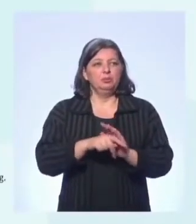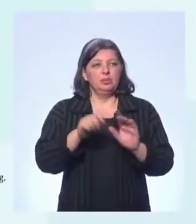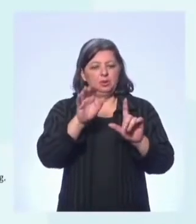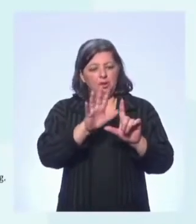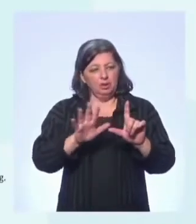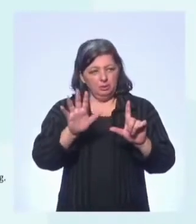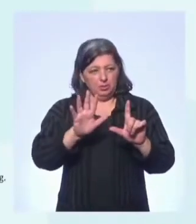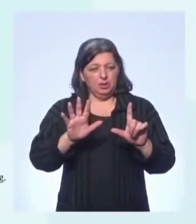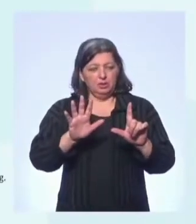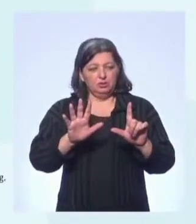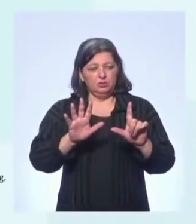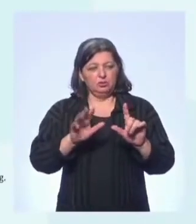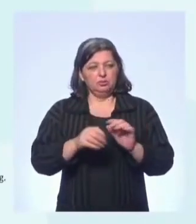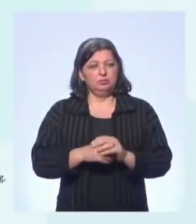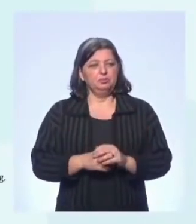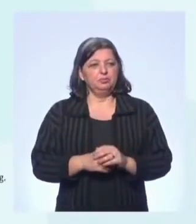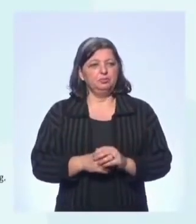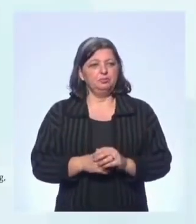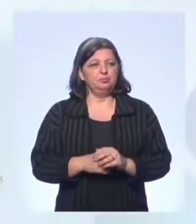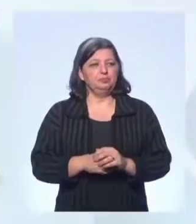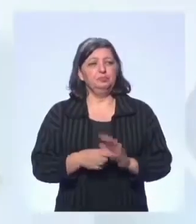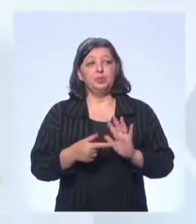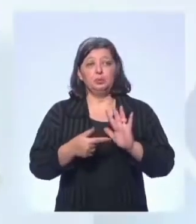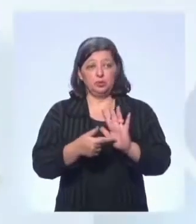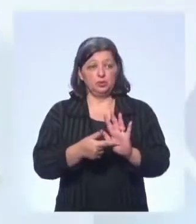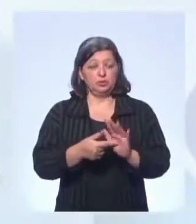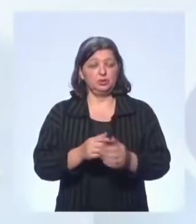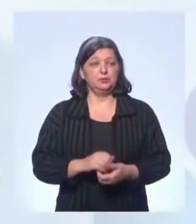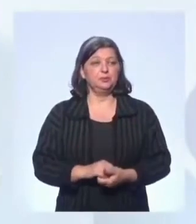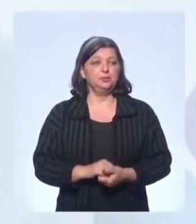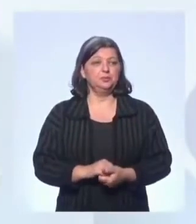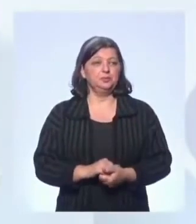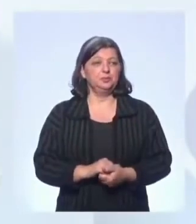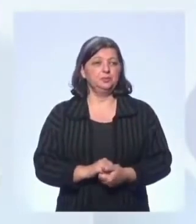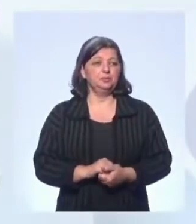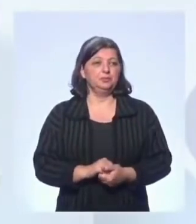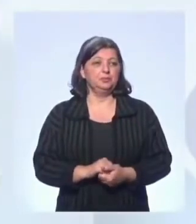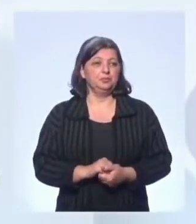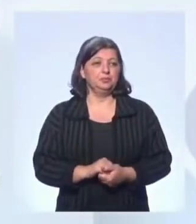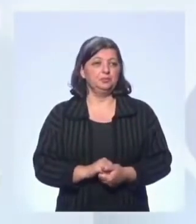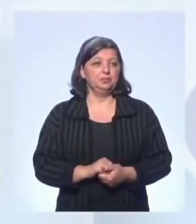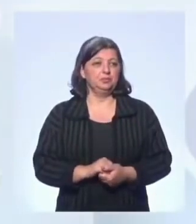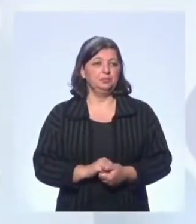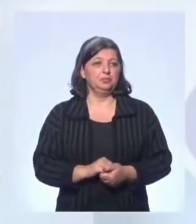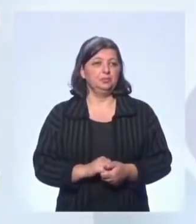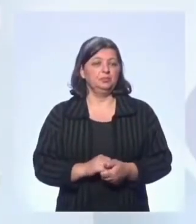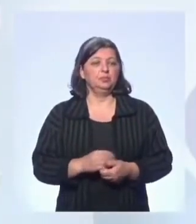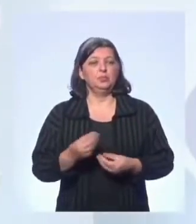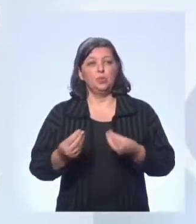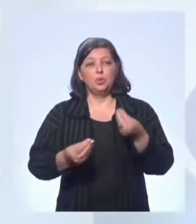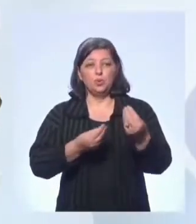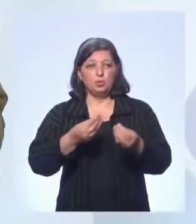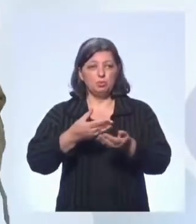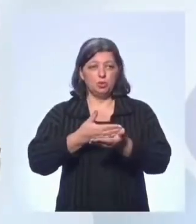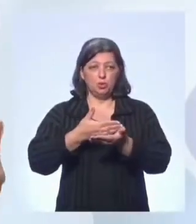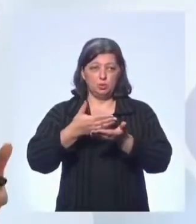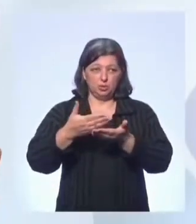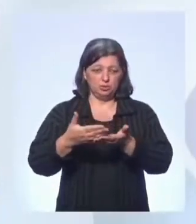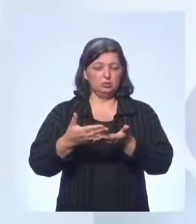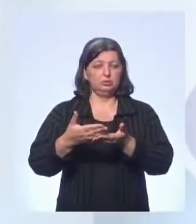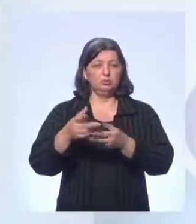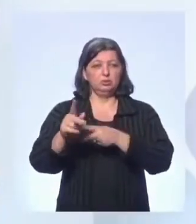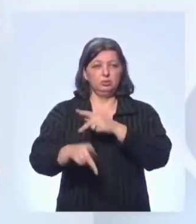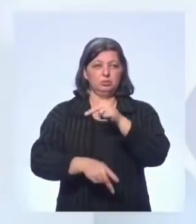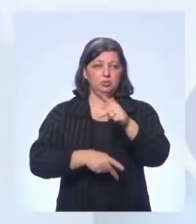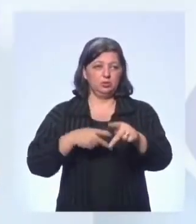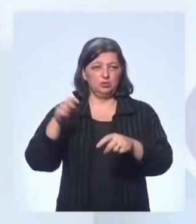nós estamos explorando com vocês é que a entrada dos